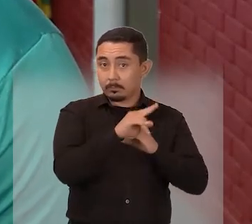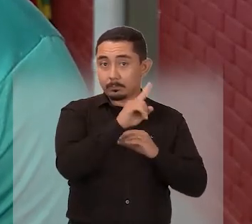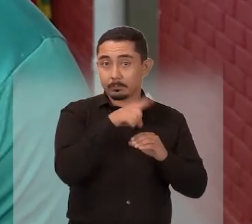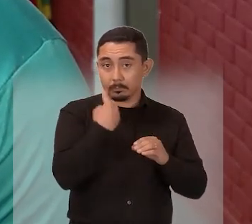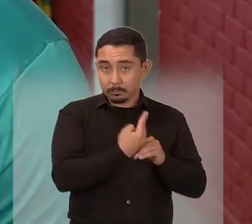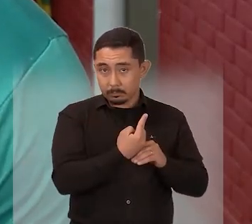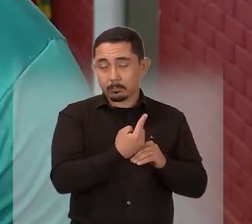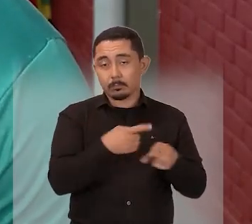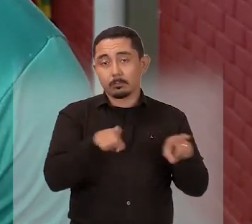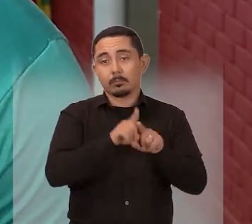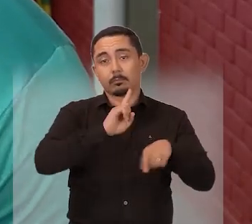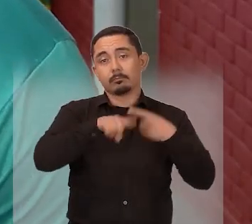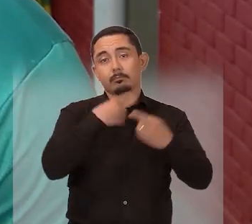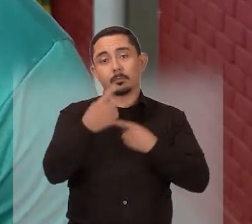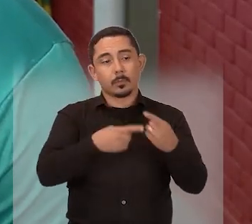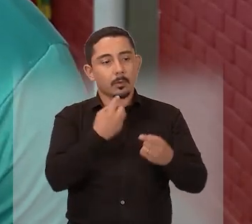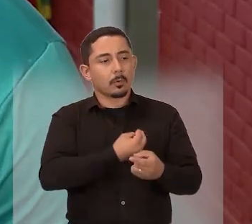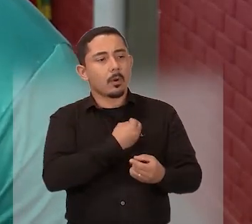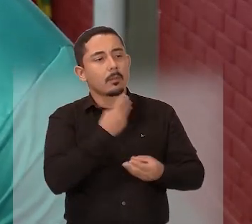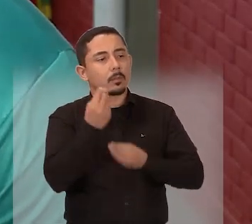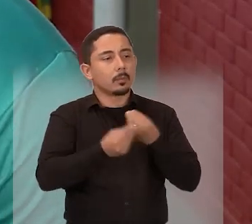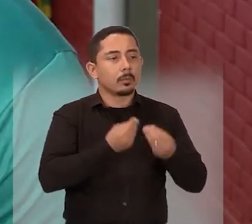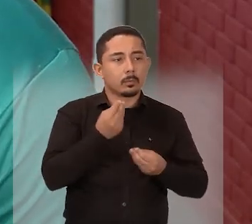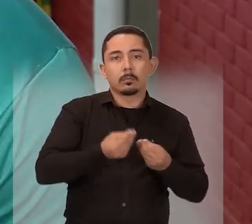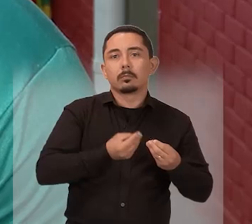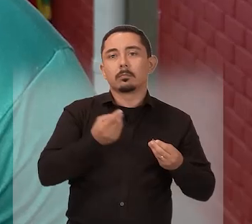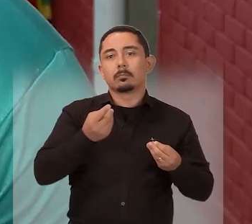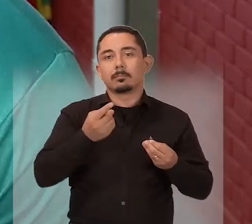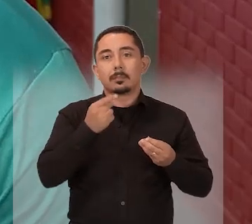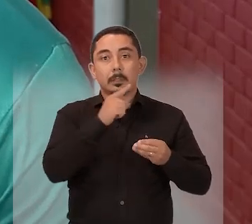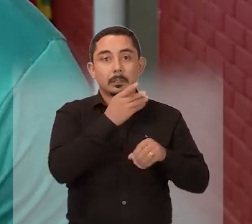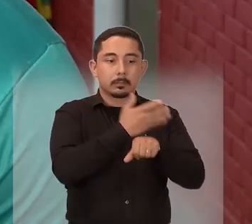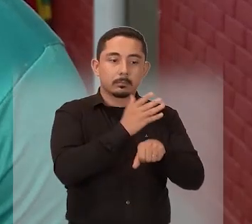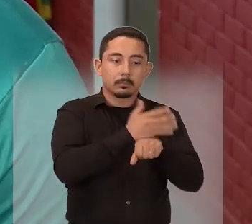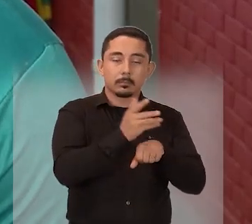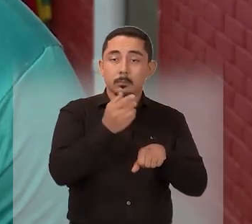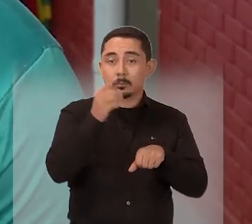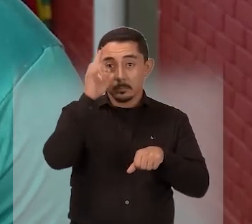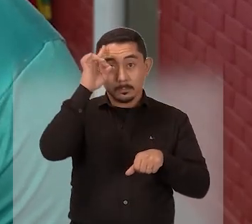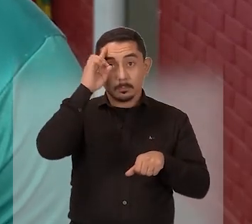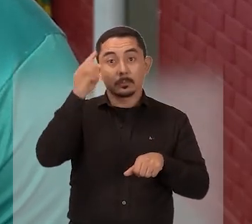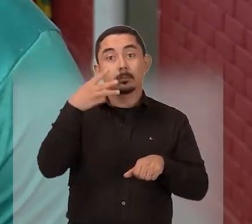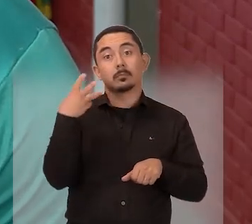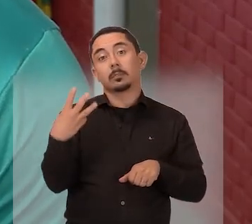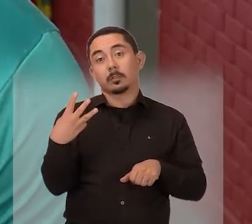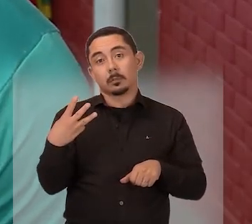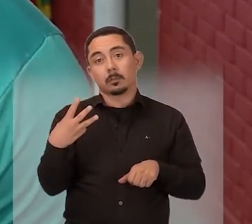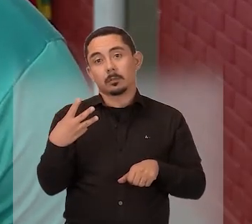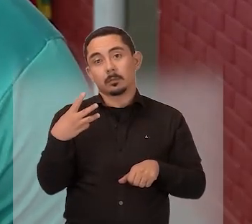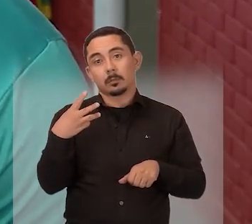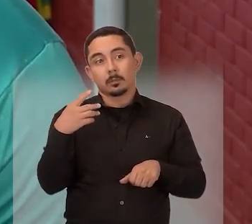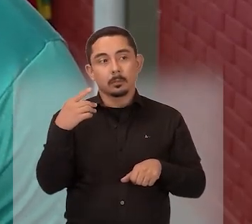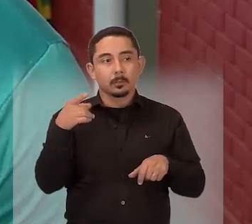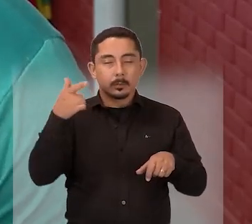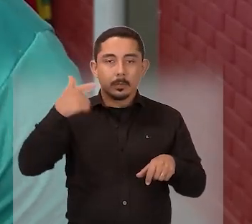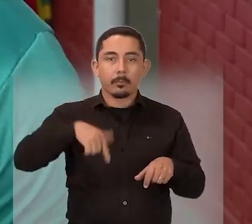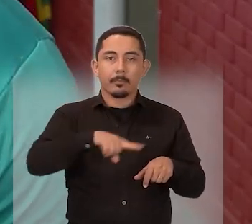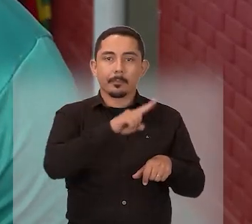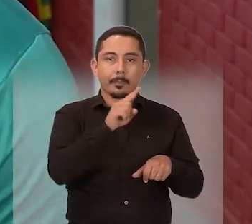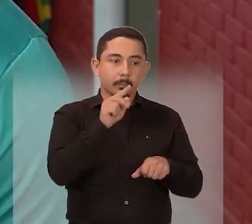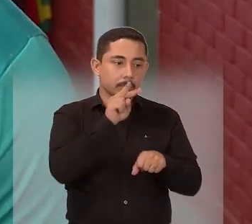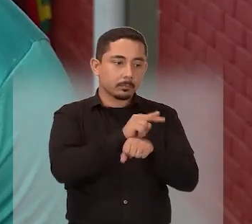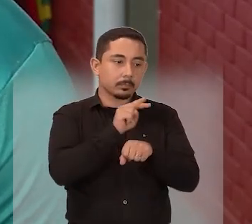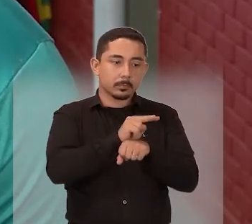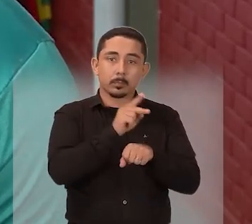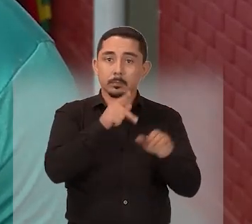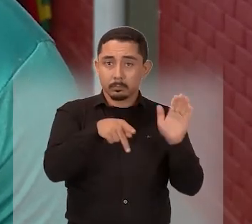gente. A partir desse encaminhamento é feita uma vivência com esses colaboradores, uma vivência de 3 dias. No caso, dentro desses 3 dias, tem a